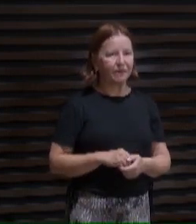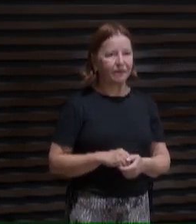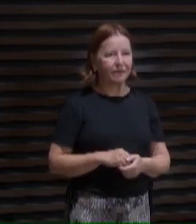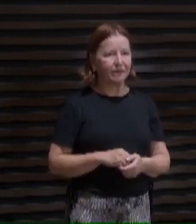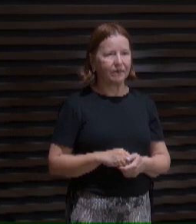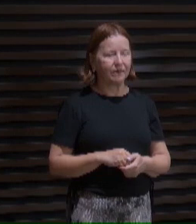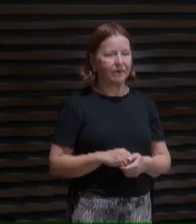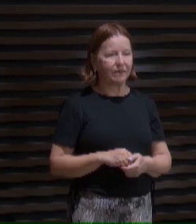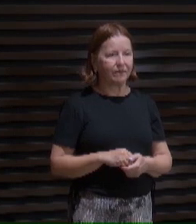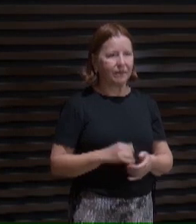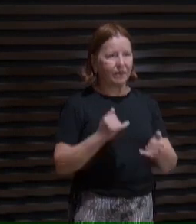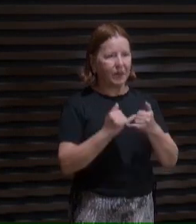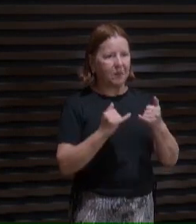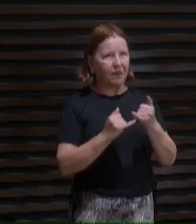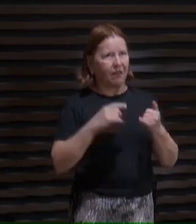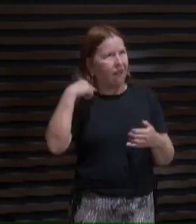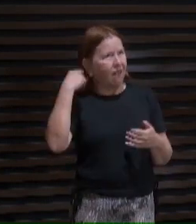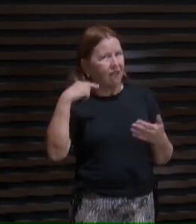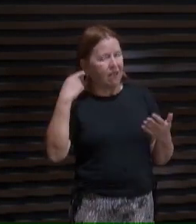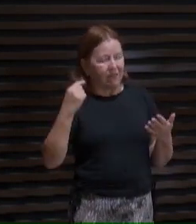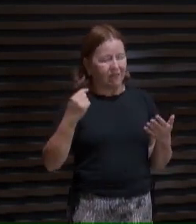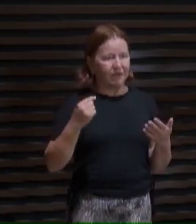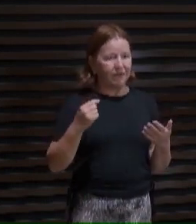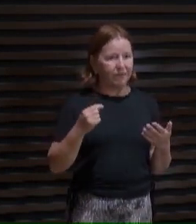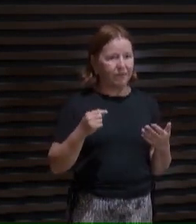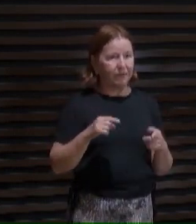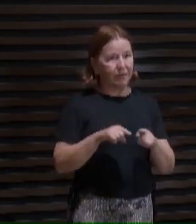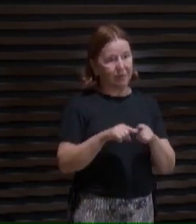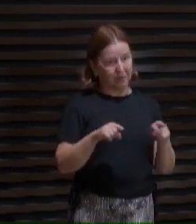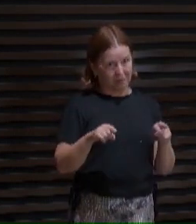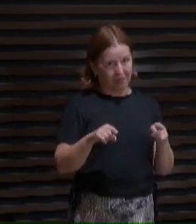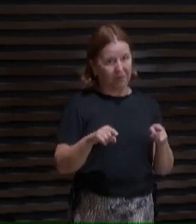Parece um absurdo isso aqui, mas você vai ver que não é.